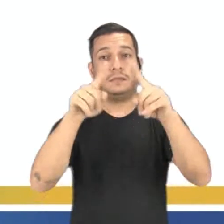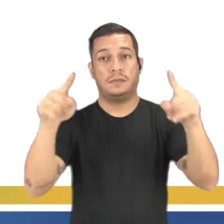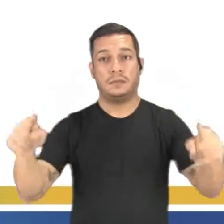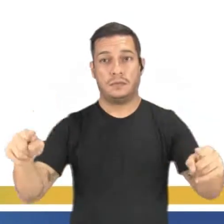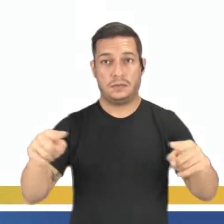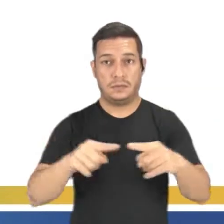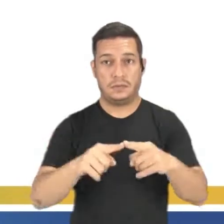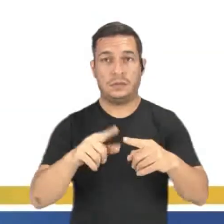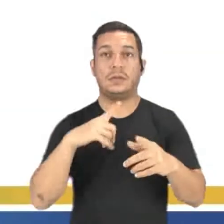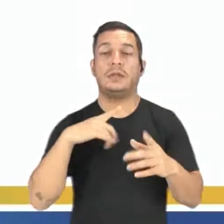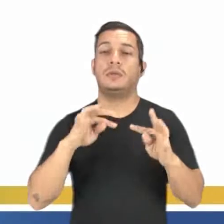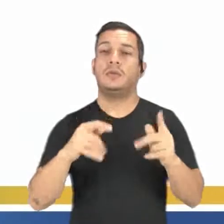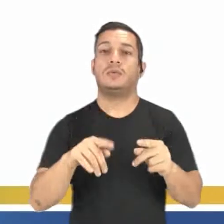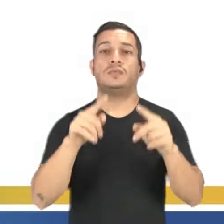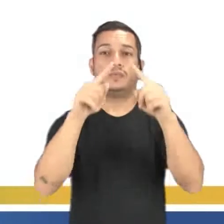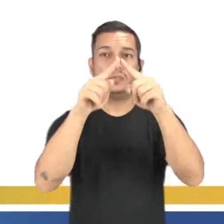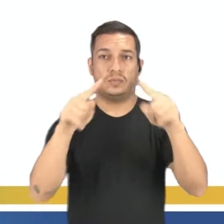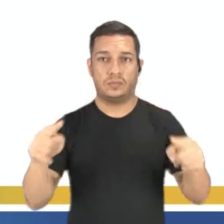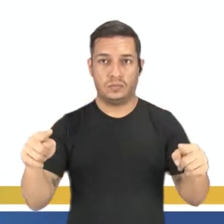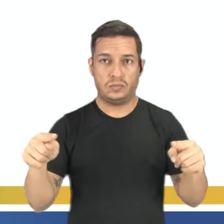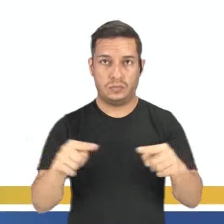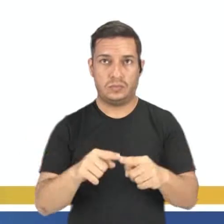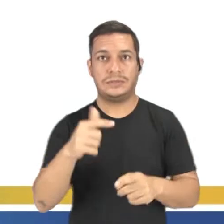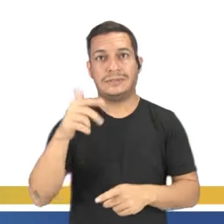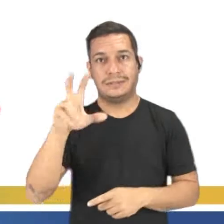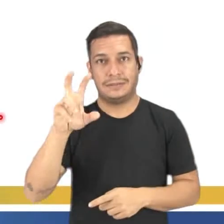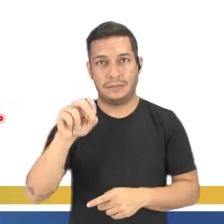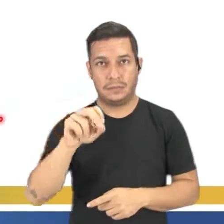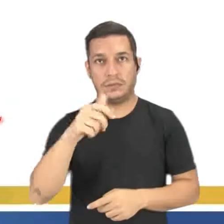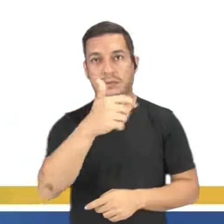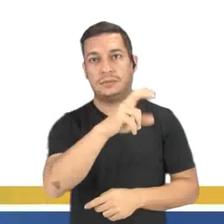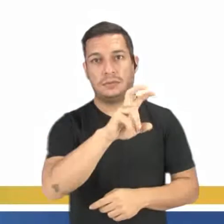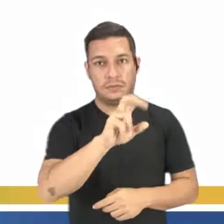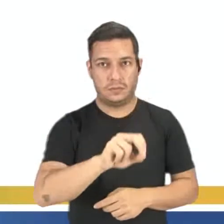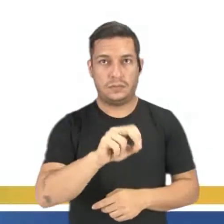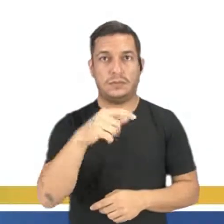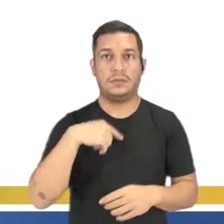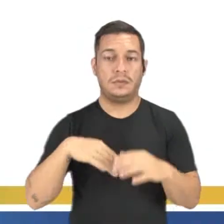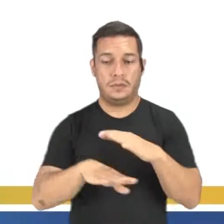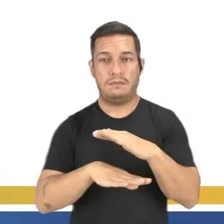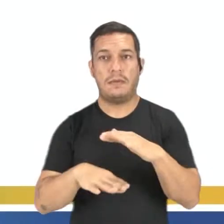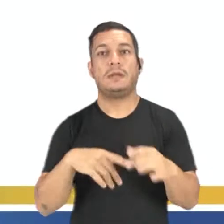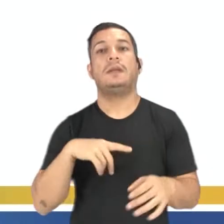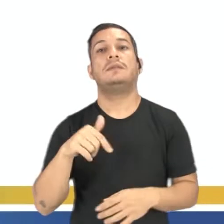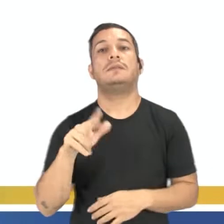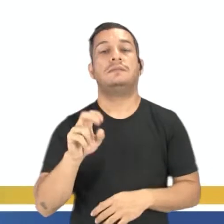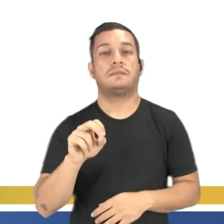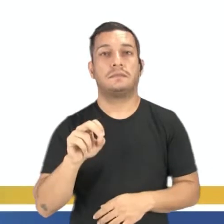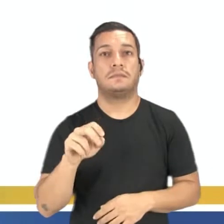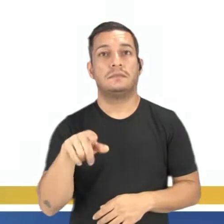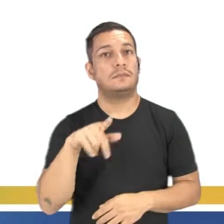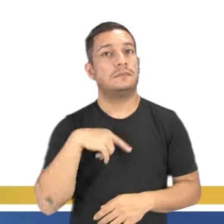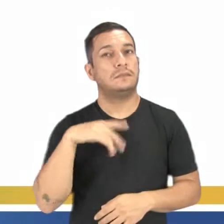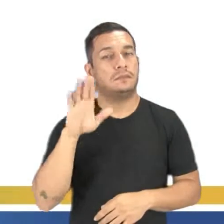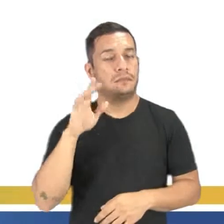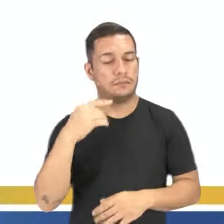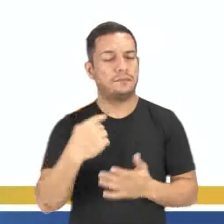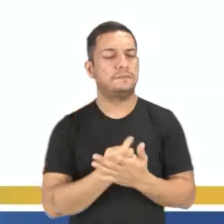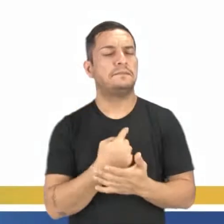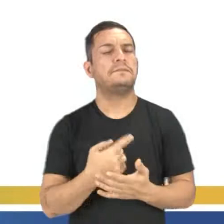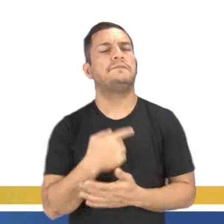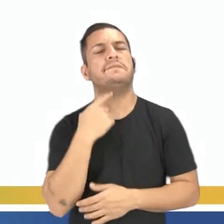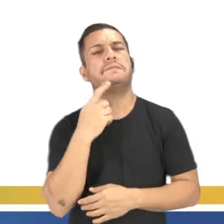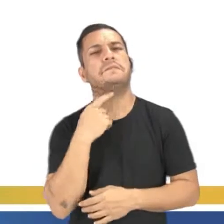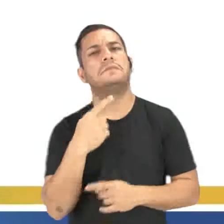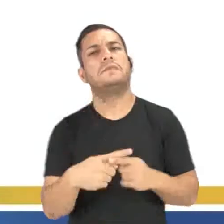ele tem todos os lados 150, 150 e aqui embaixo eu tenho 150, você talvez esteja me